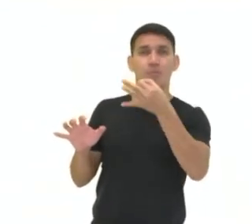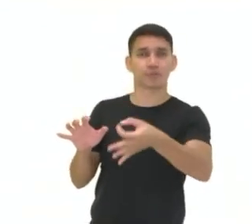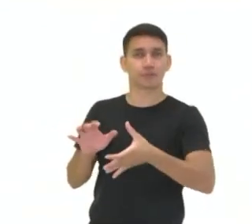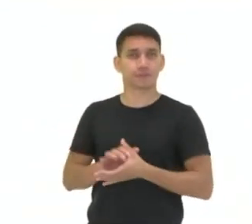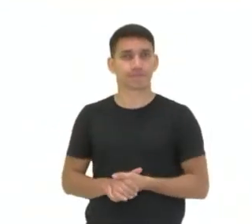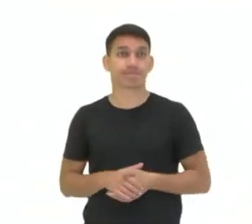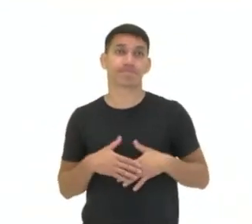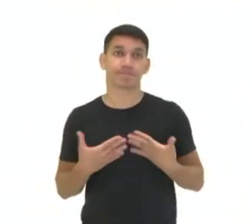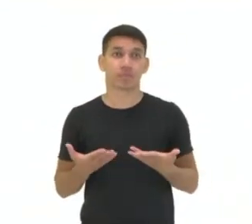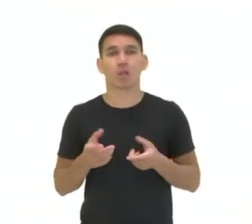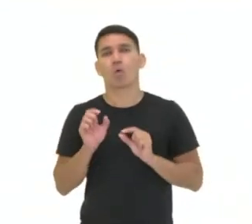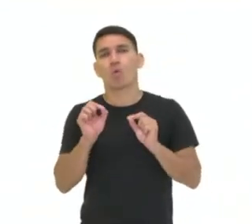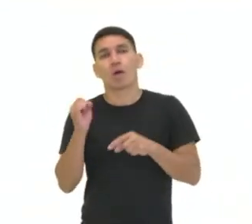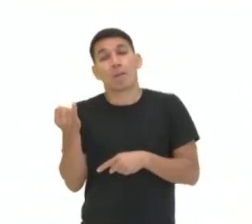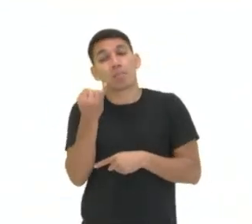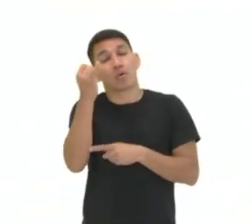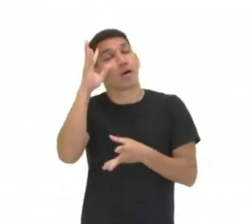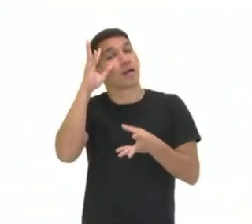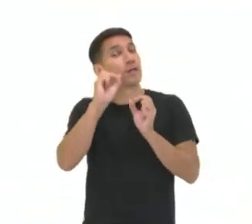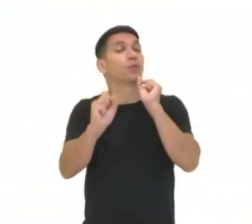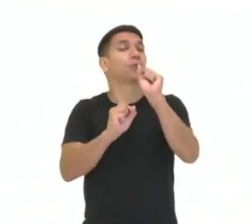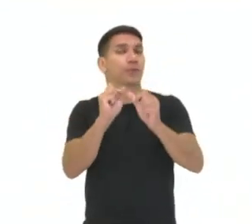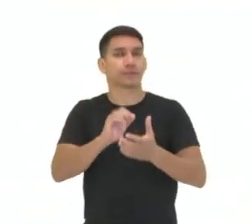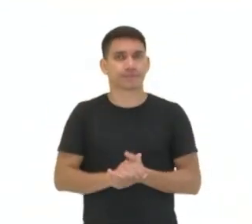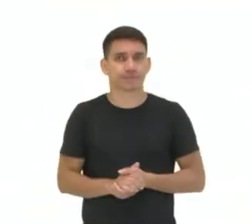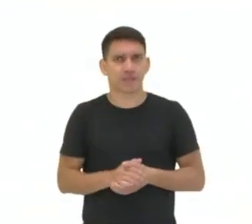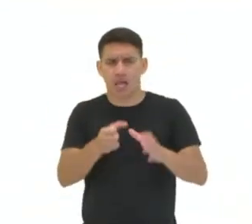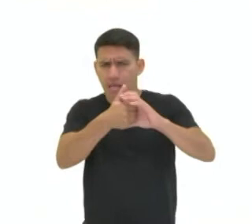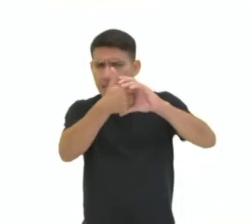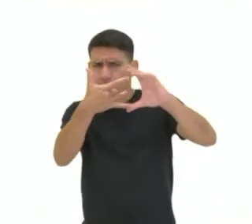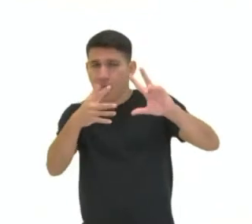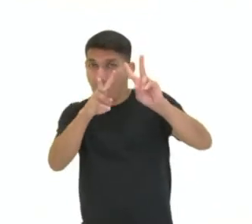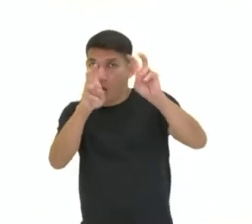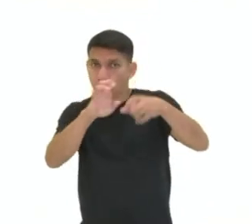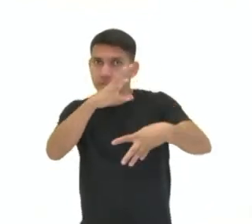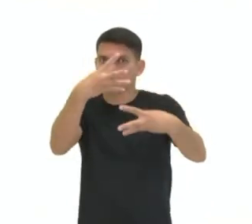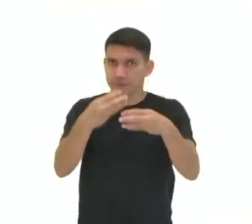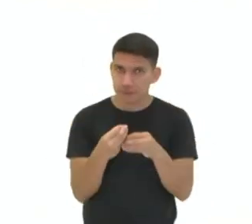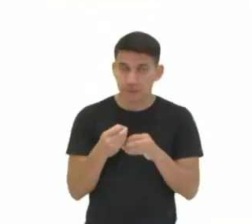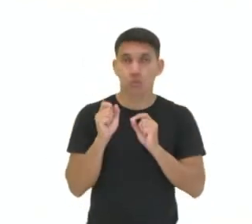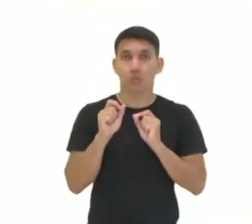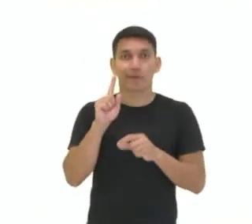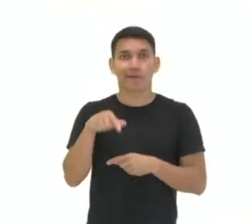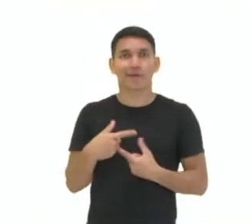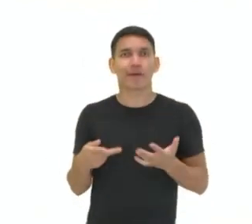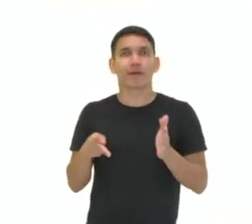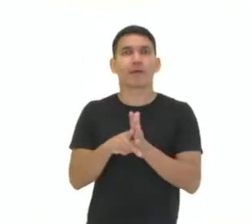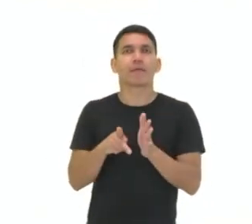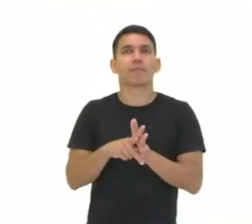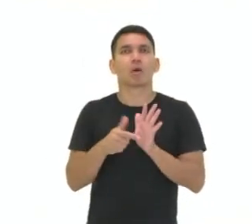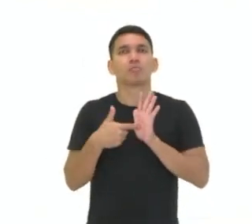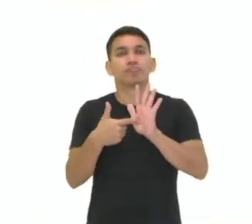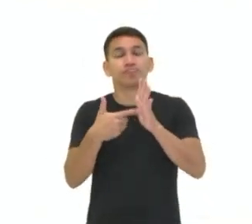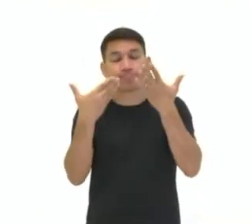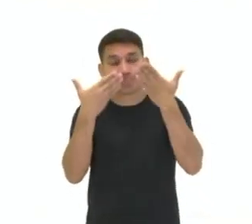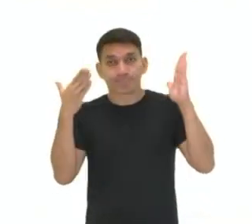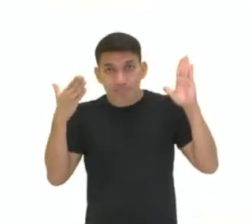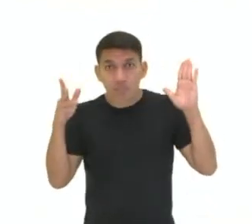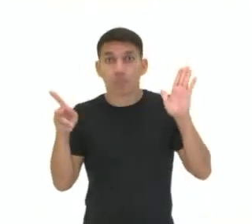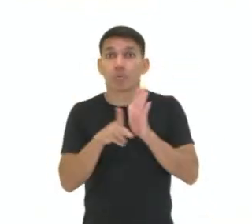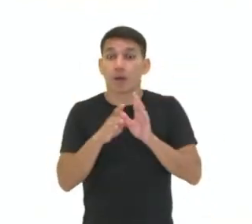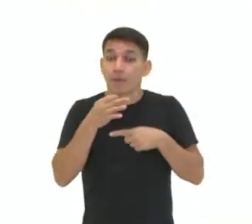Ó, é importante saber aqui, pessoal, tá? Uma das características da resenha, né, é a evidente opinião que está